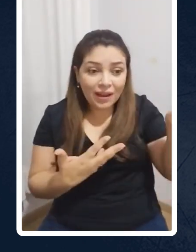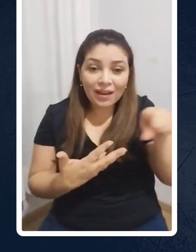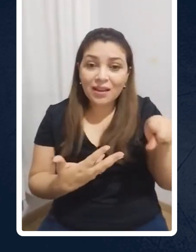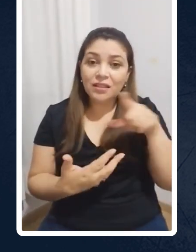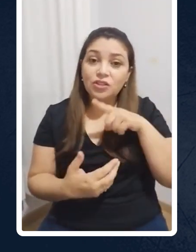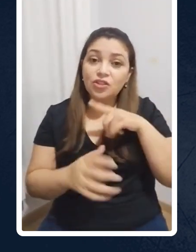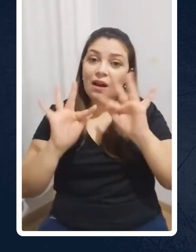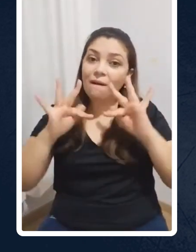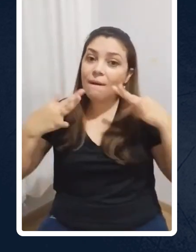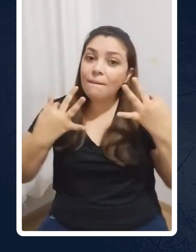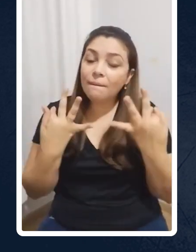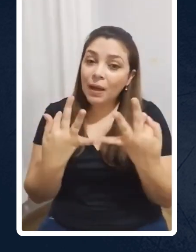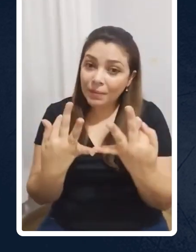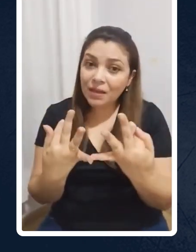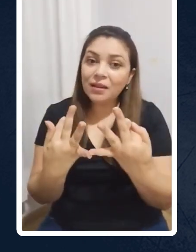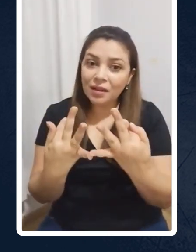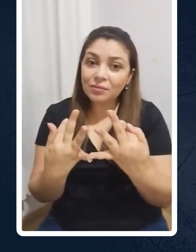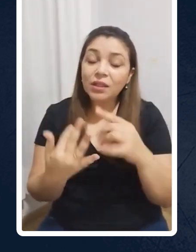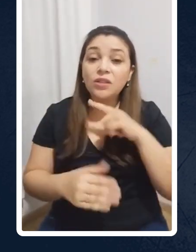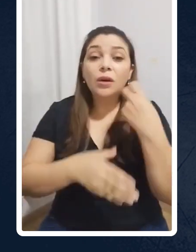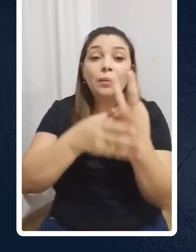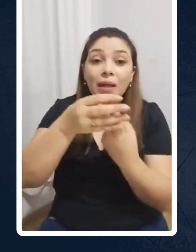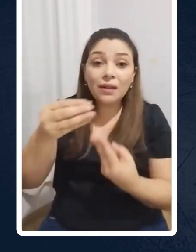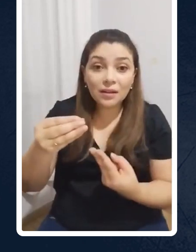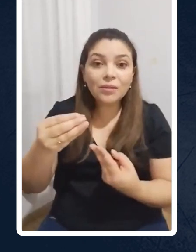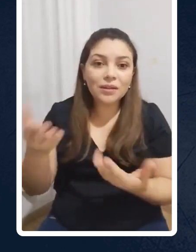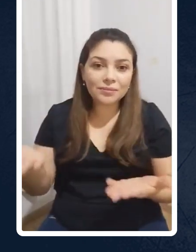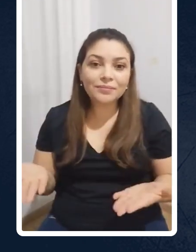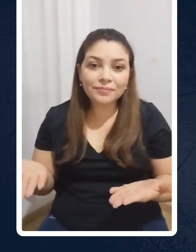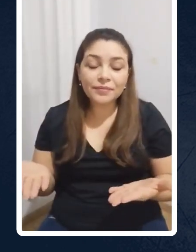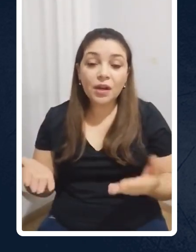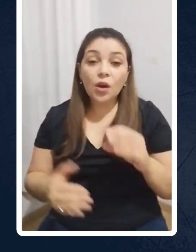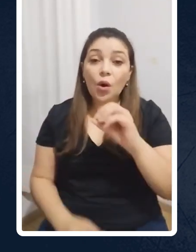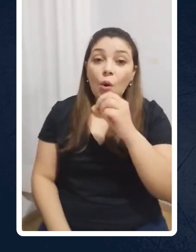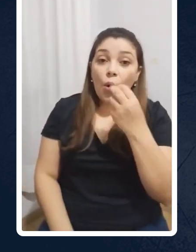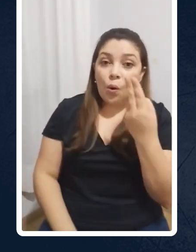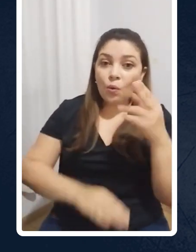família bilíngue, ou que muitas vezes só usava Libras.